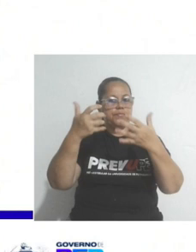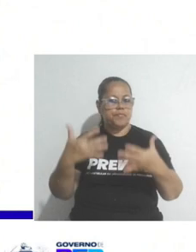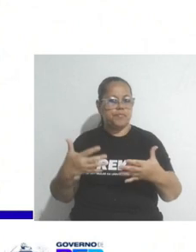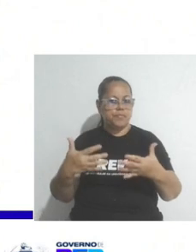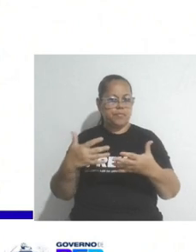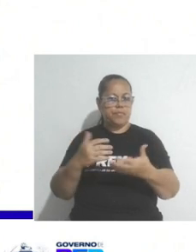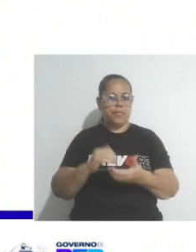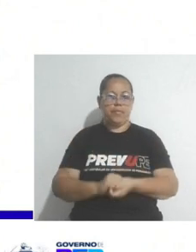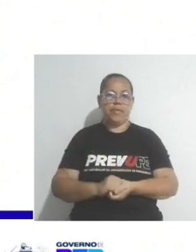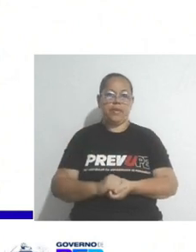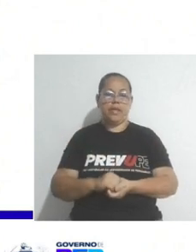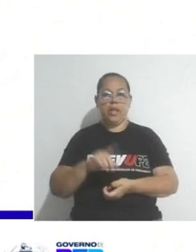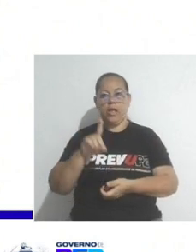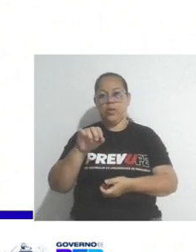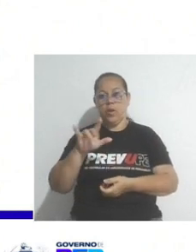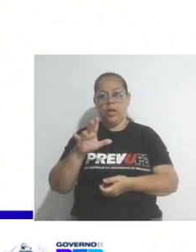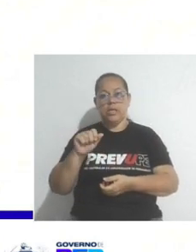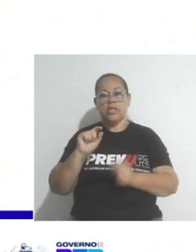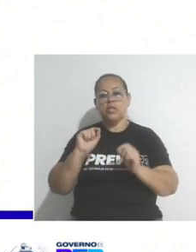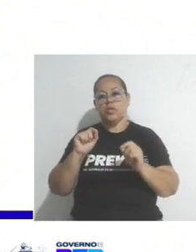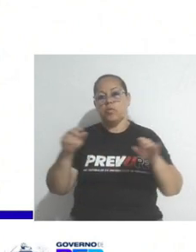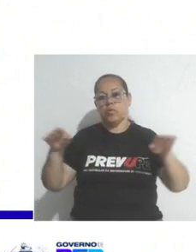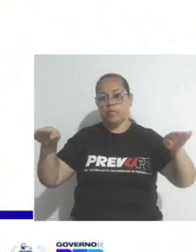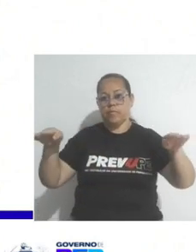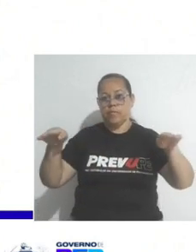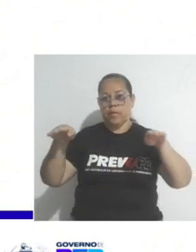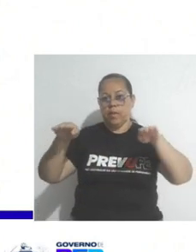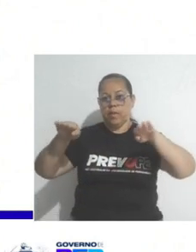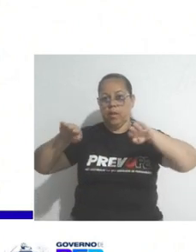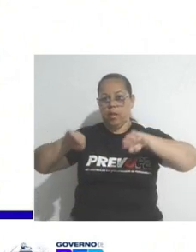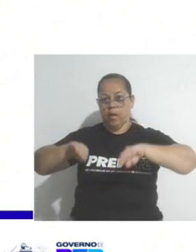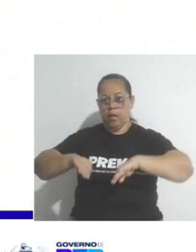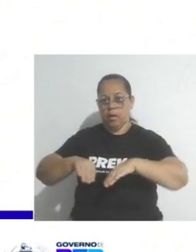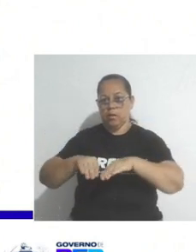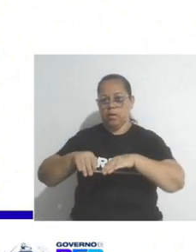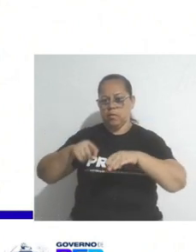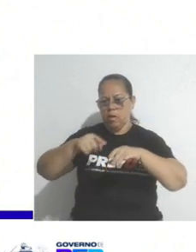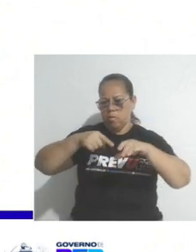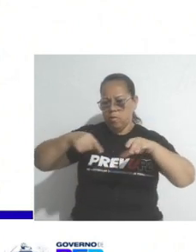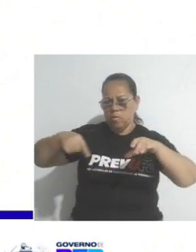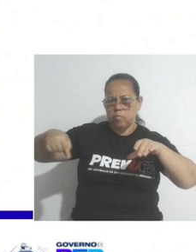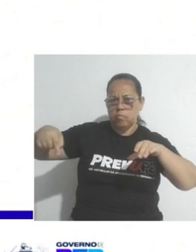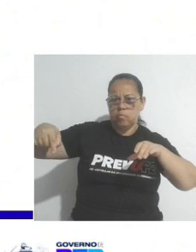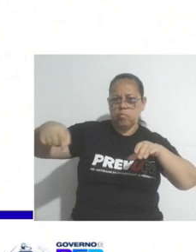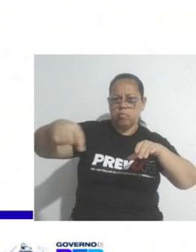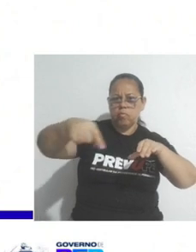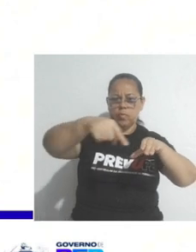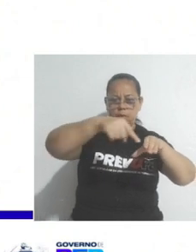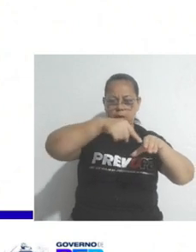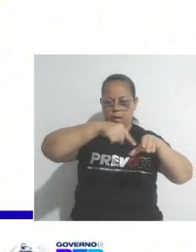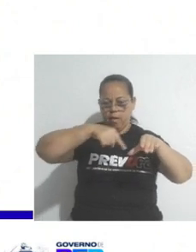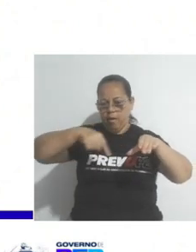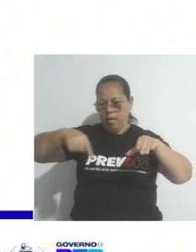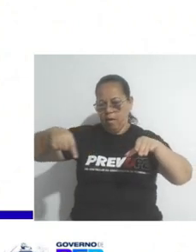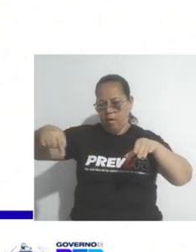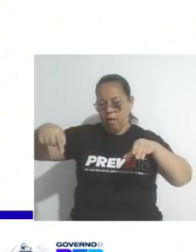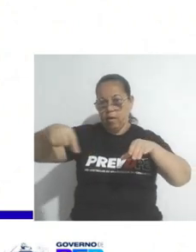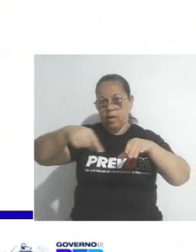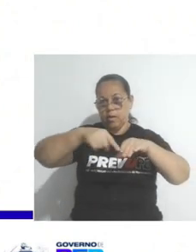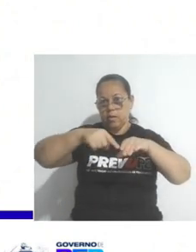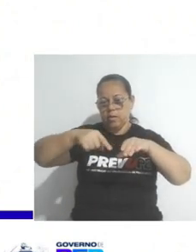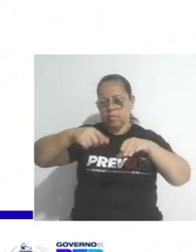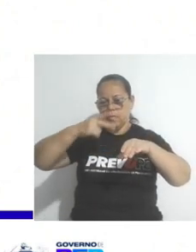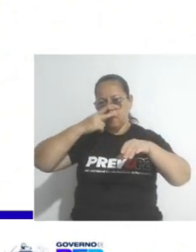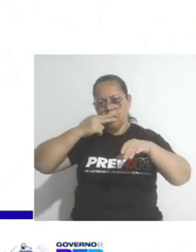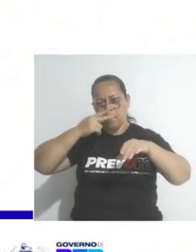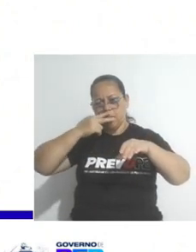dolinas são depressões cônicas circulares na superfície lembrando a